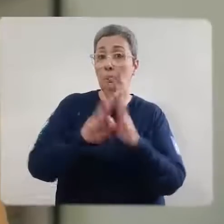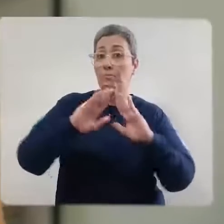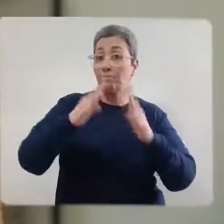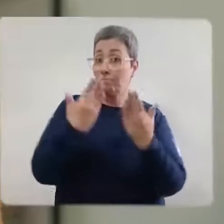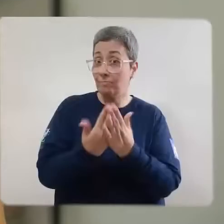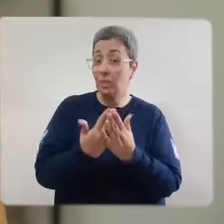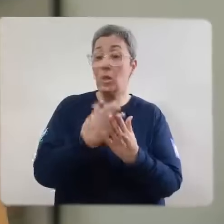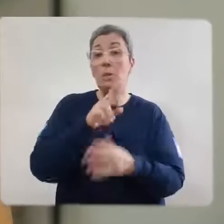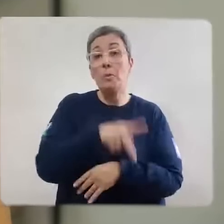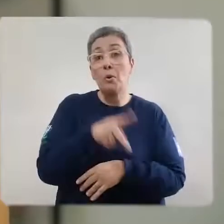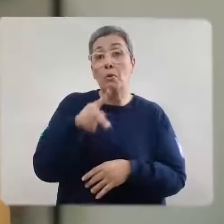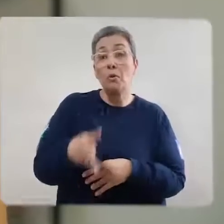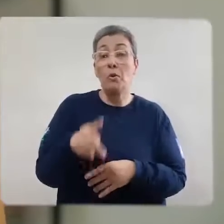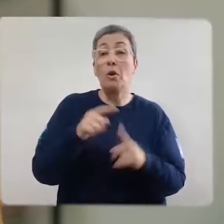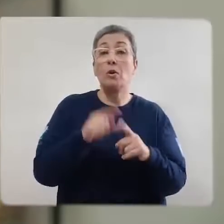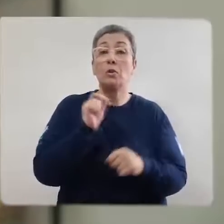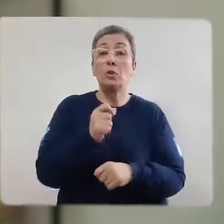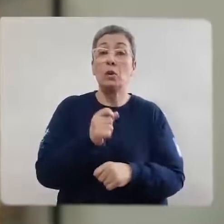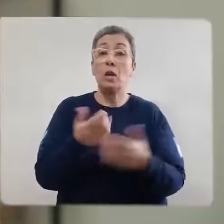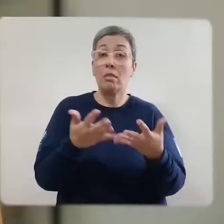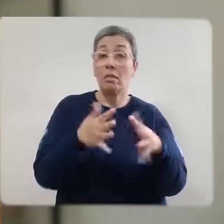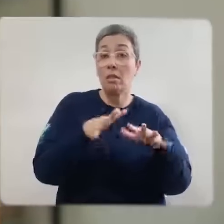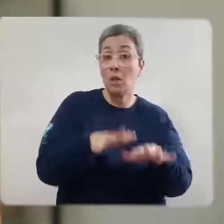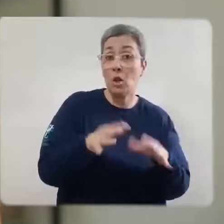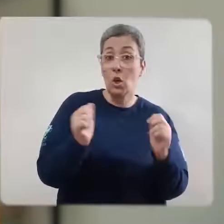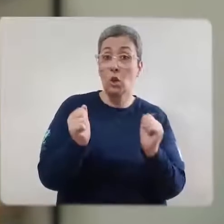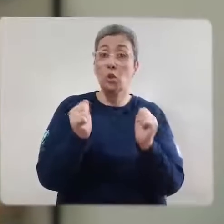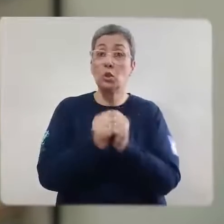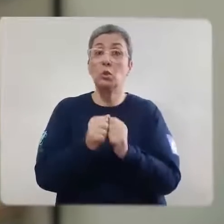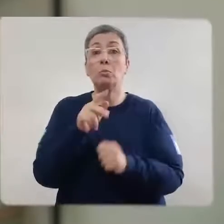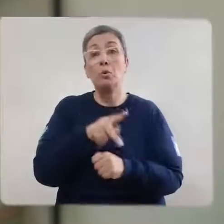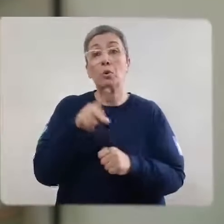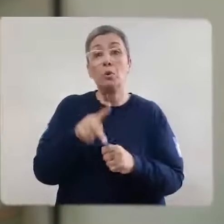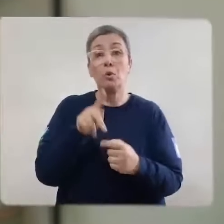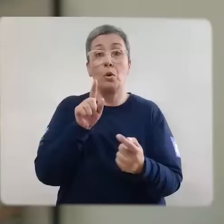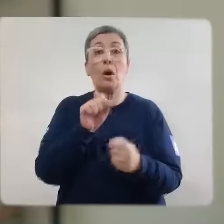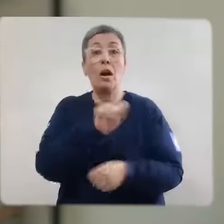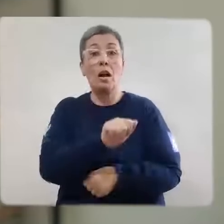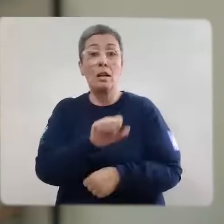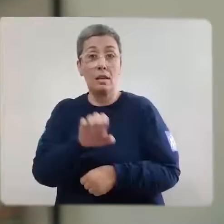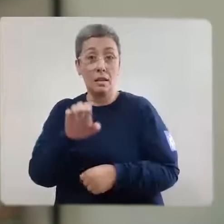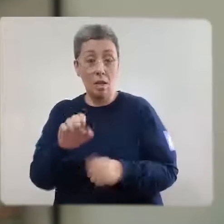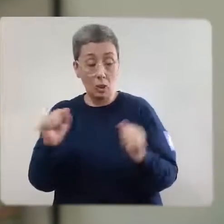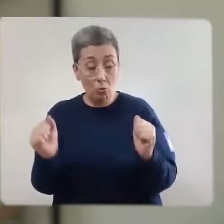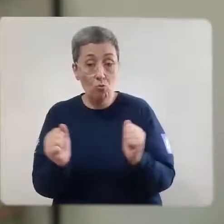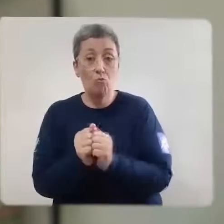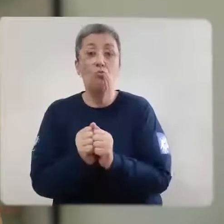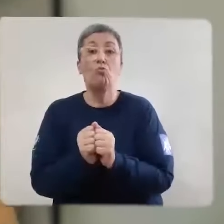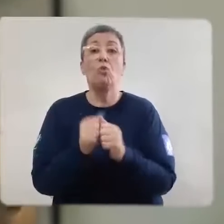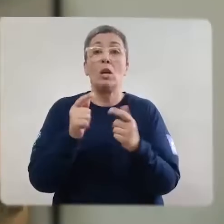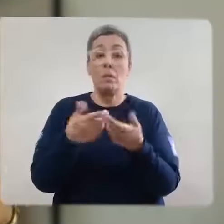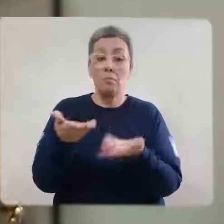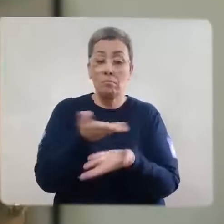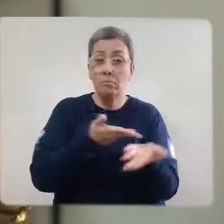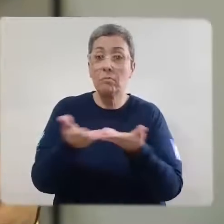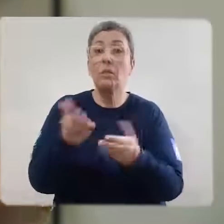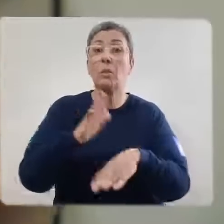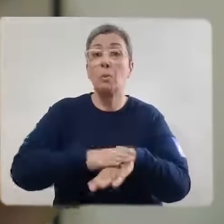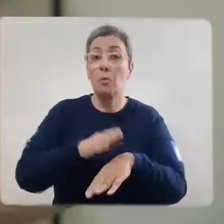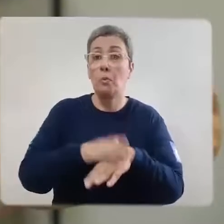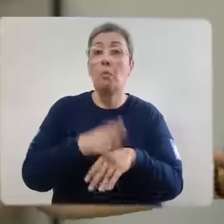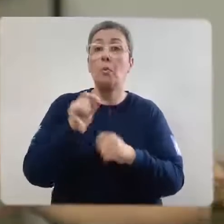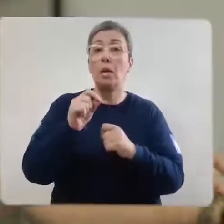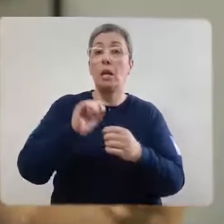escola. Então, o professor do ensino regular, junto com o professor do atendimento educacional especializado, que tem a